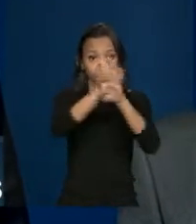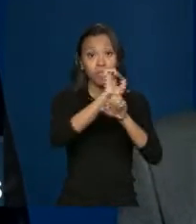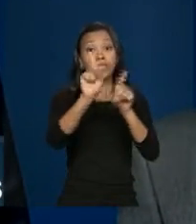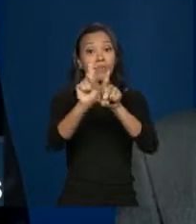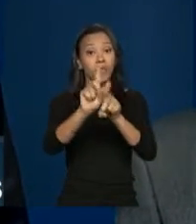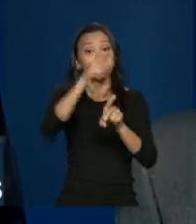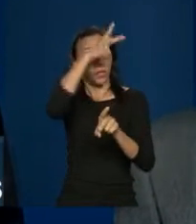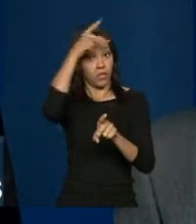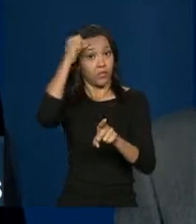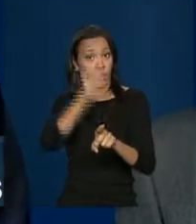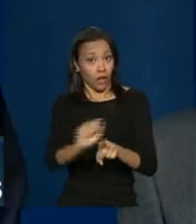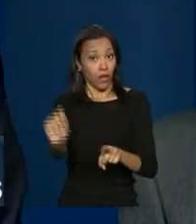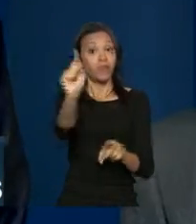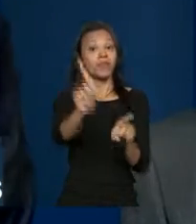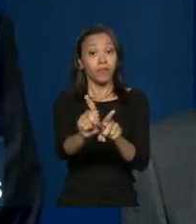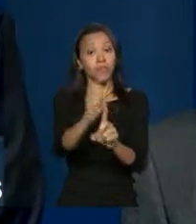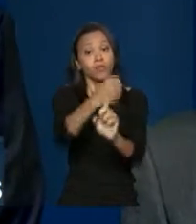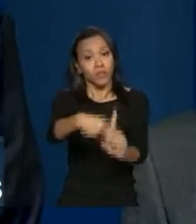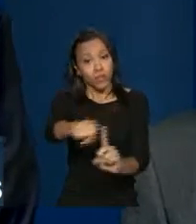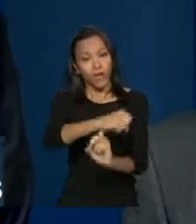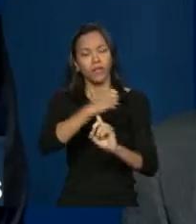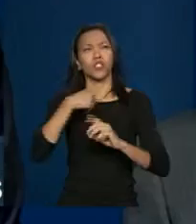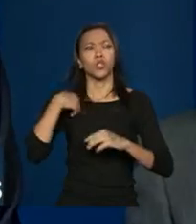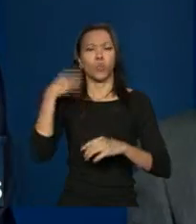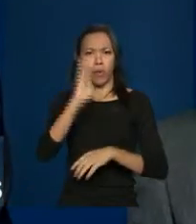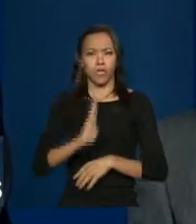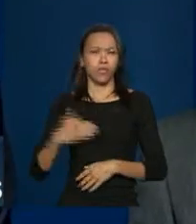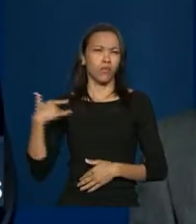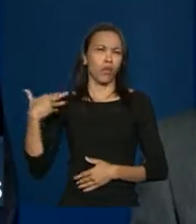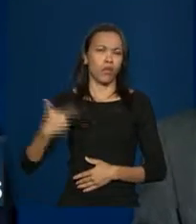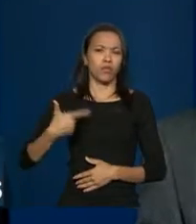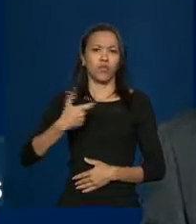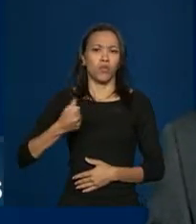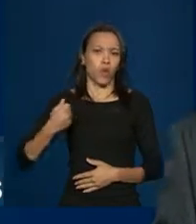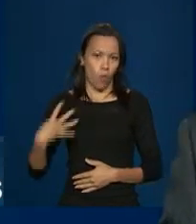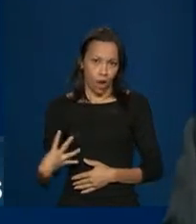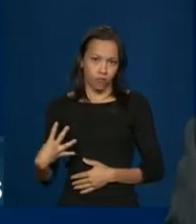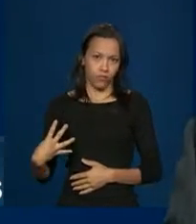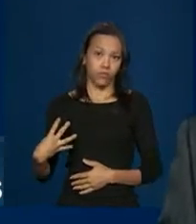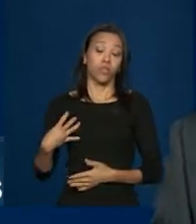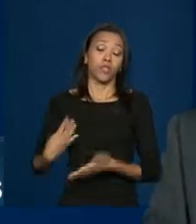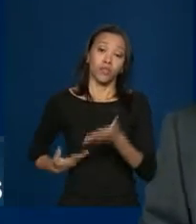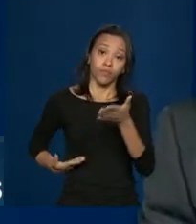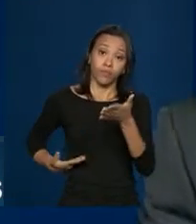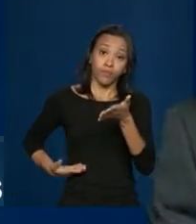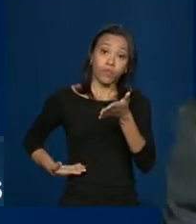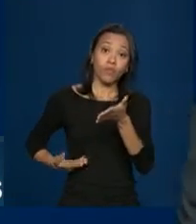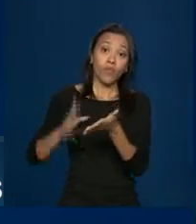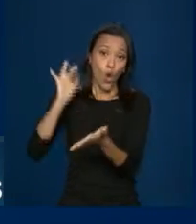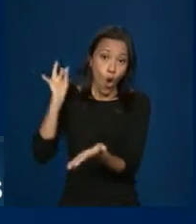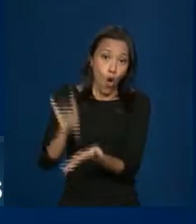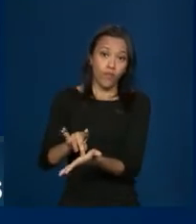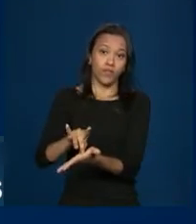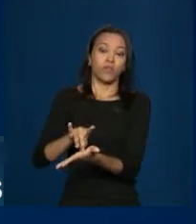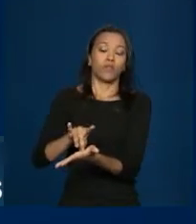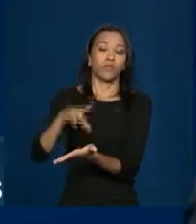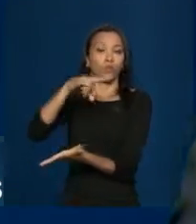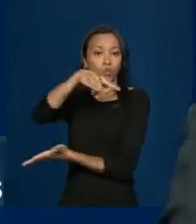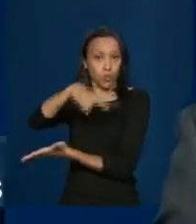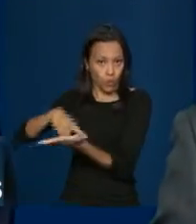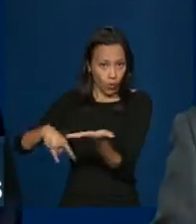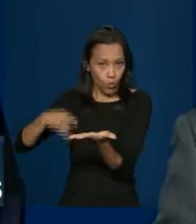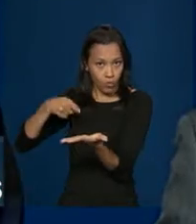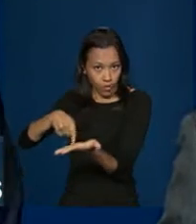da sociedade civil. O Brasil, desde 2004, promulgou o protocolo de Palermo, que é